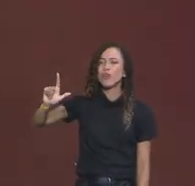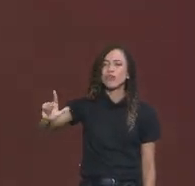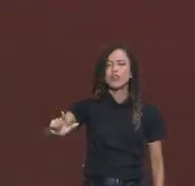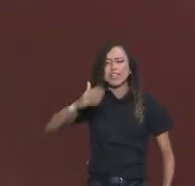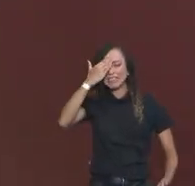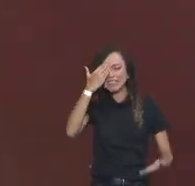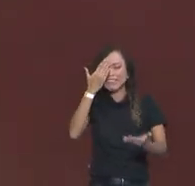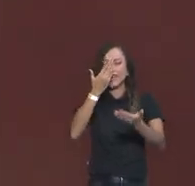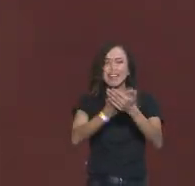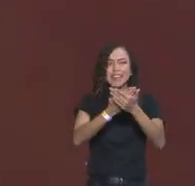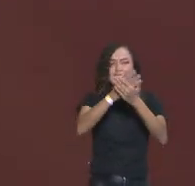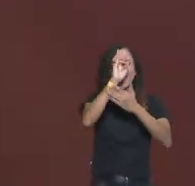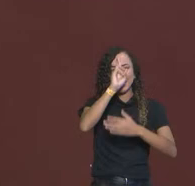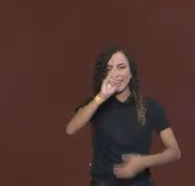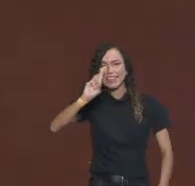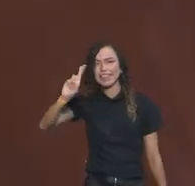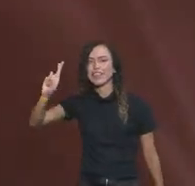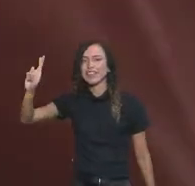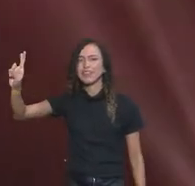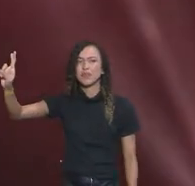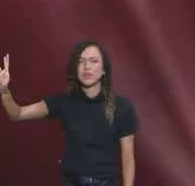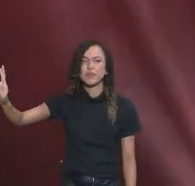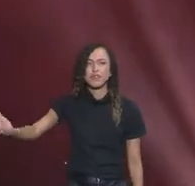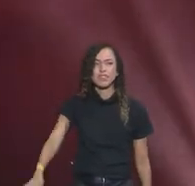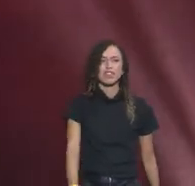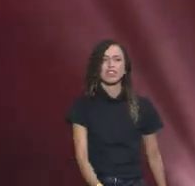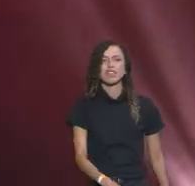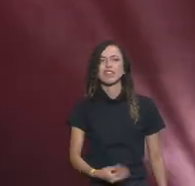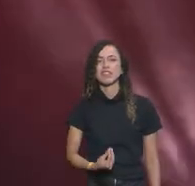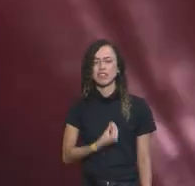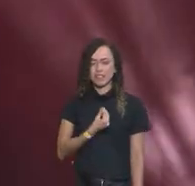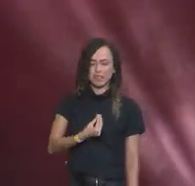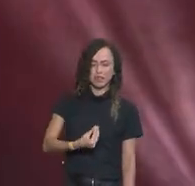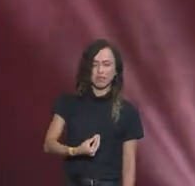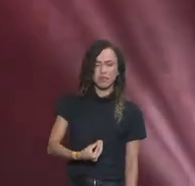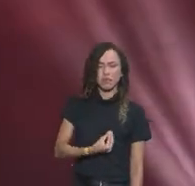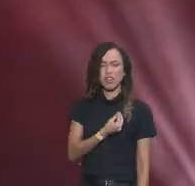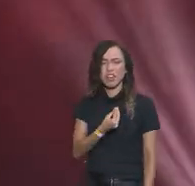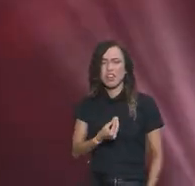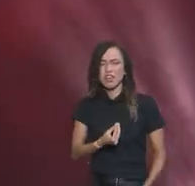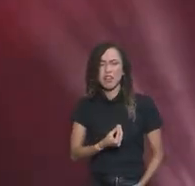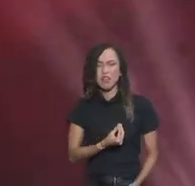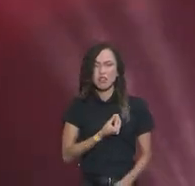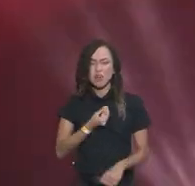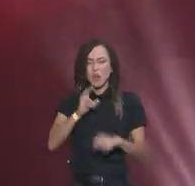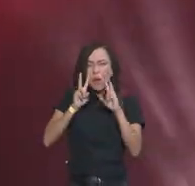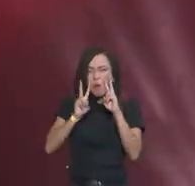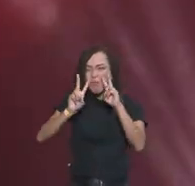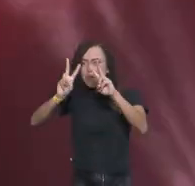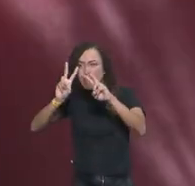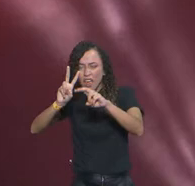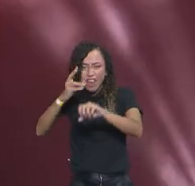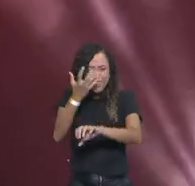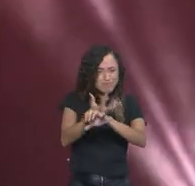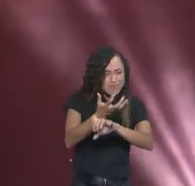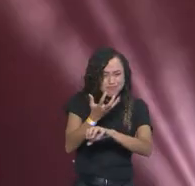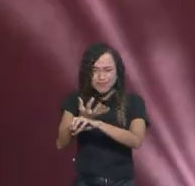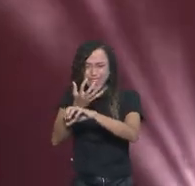eu creio em ti eu não vivo do que vejo